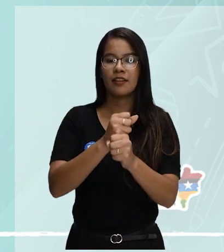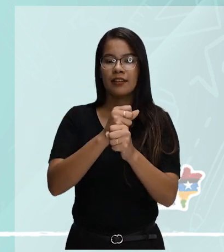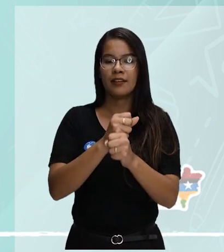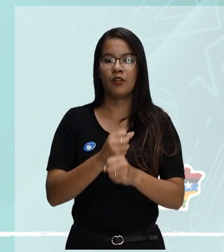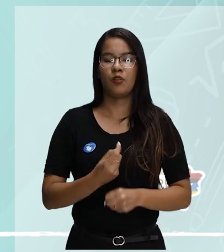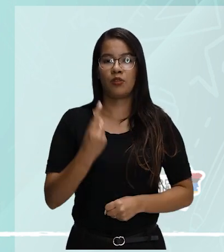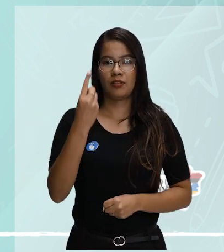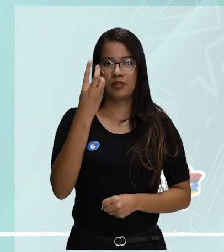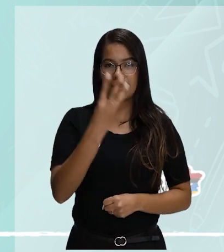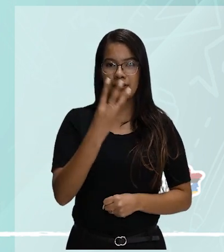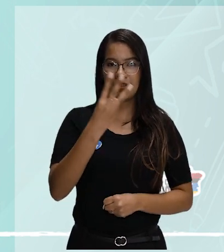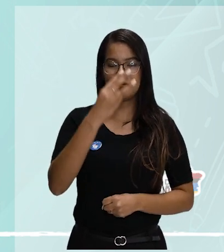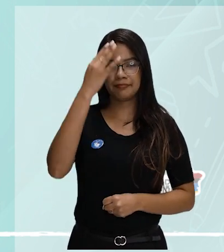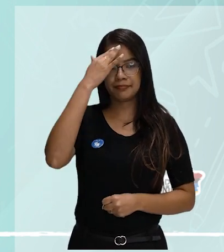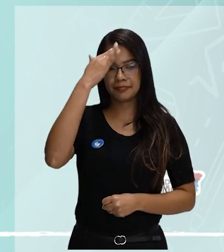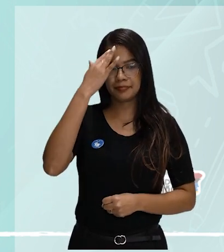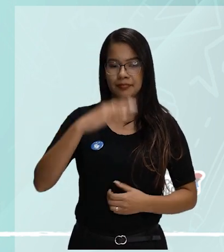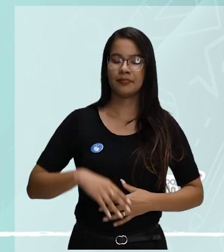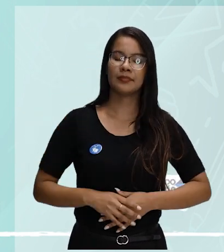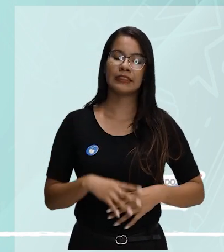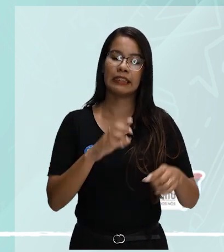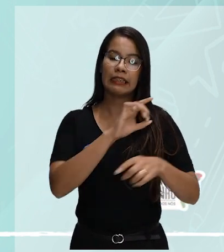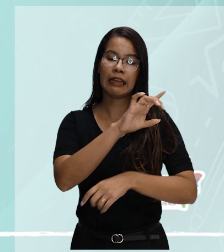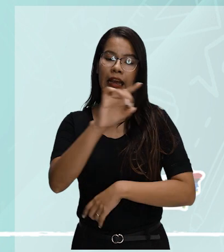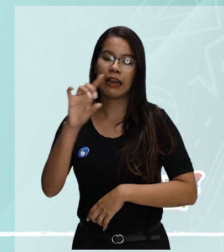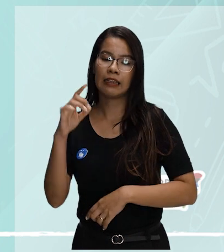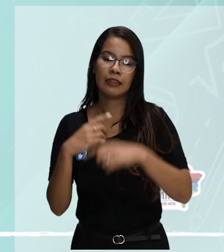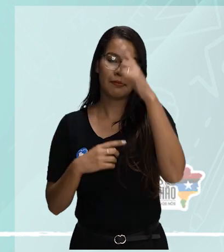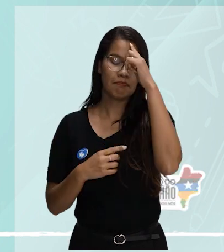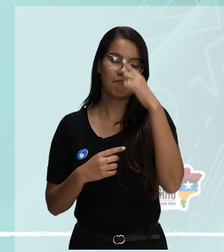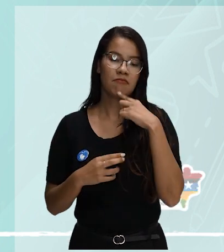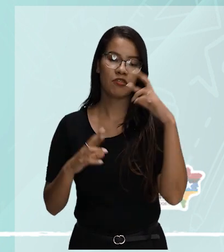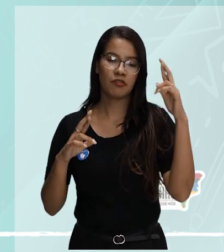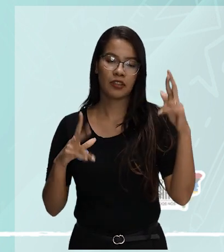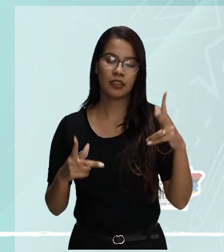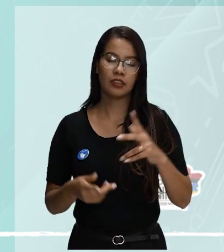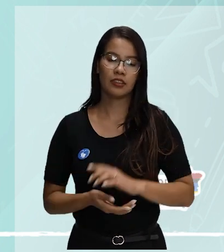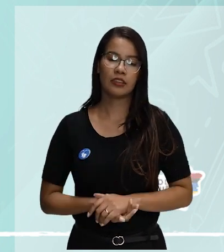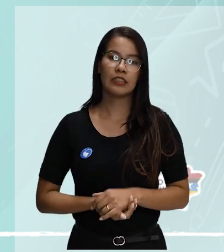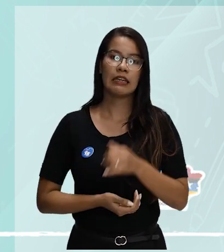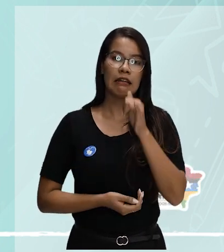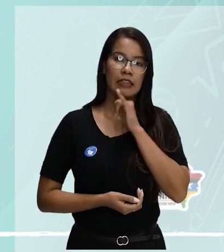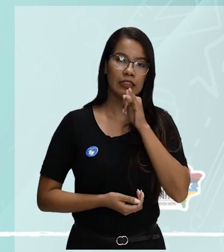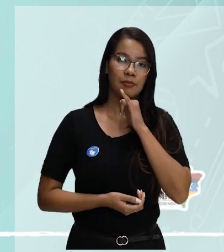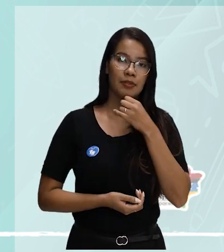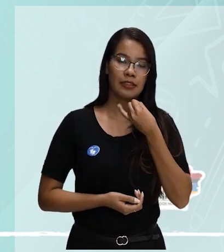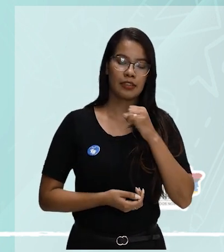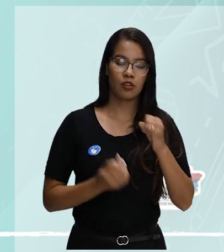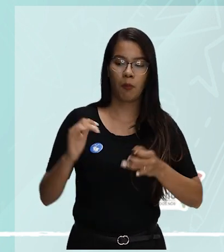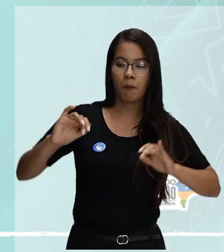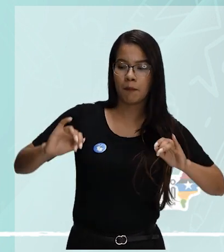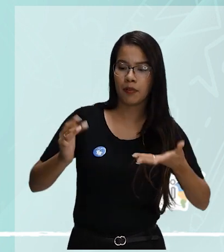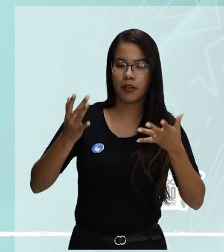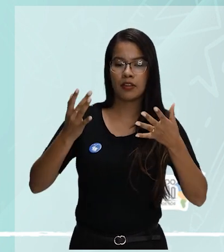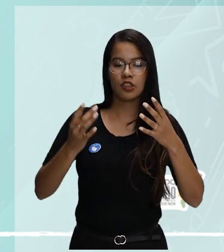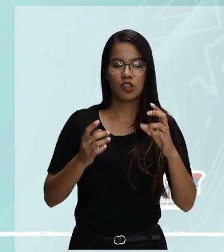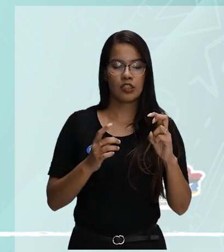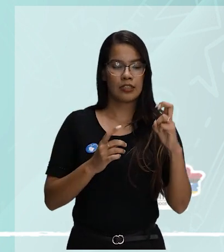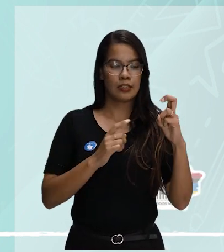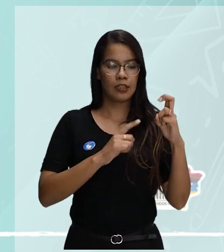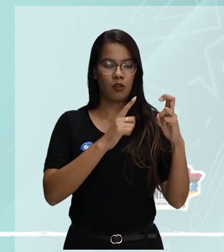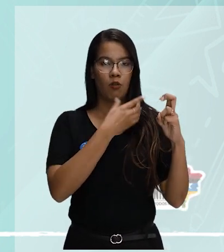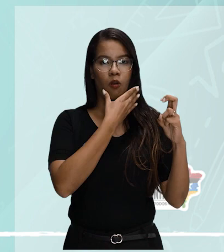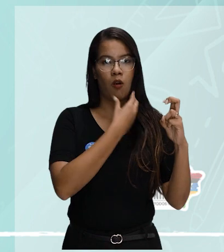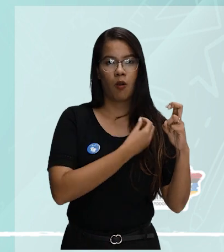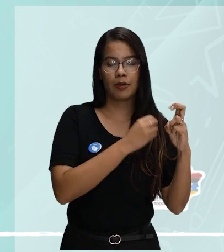nenhum elemento. Tá? Vamos supor que eu vou numa festa, tem 5 rapazes e tem 5 moças. E cada rapaz dança com uma